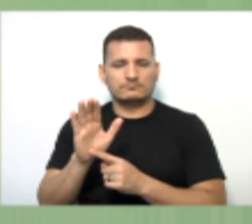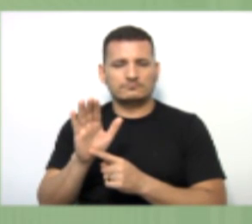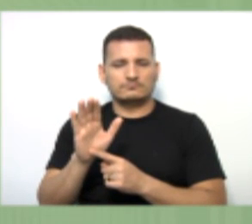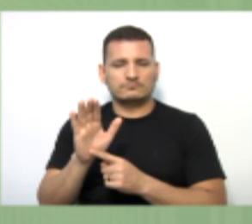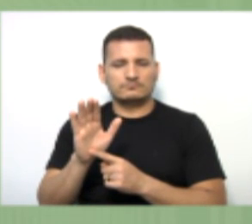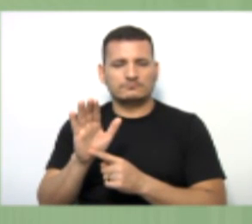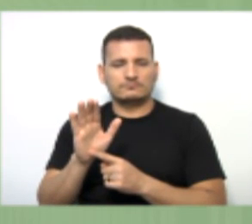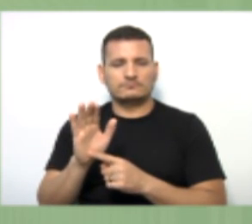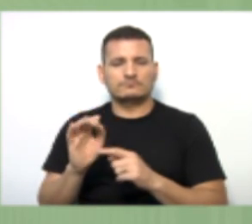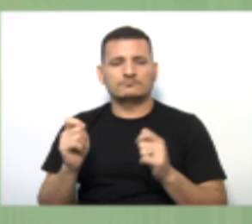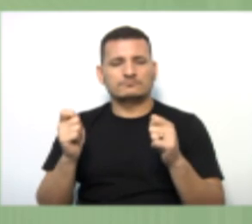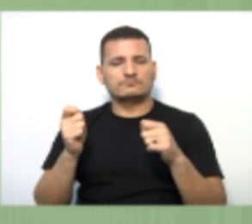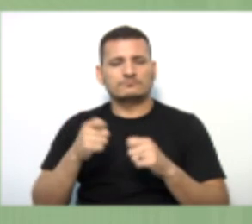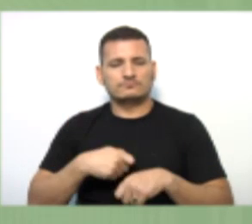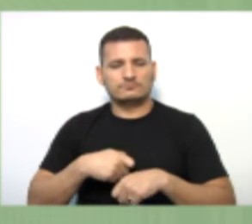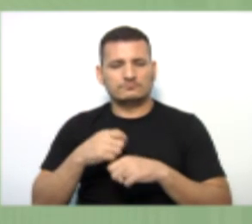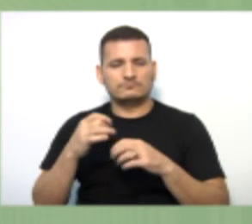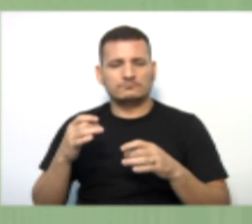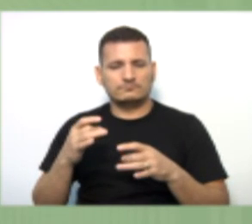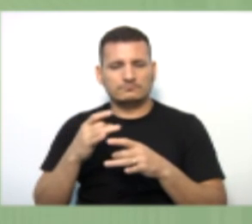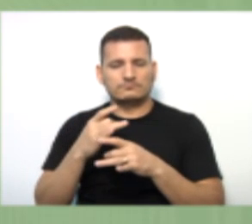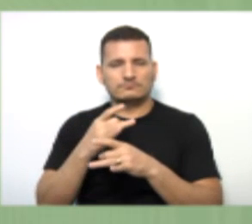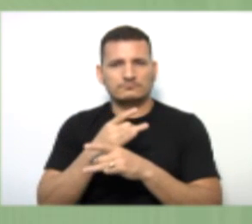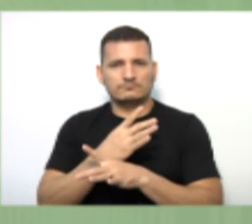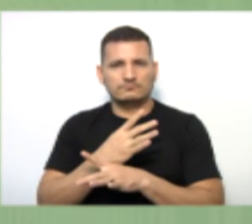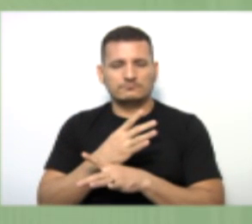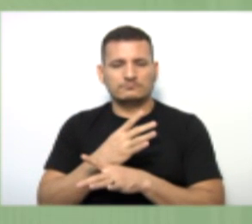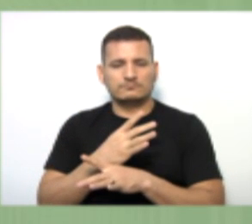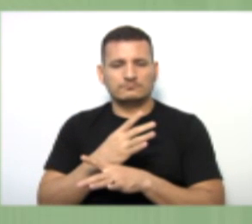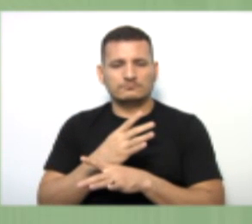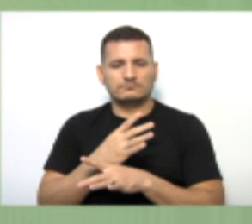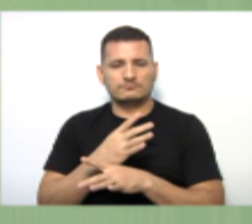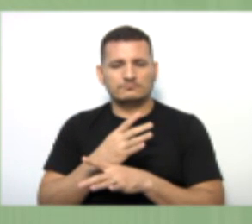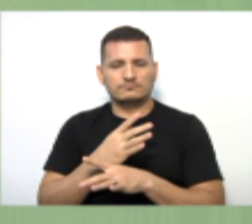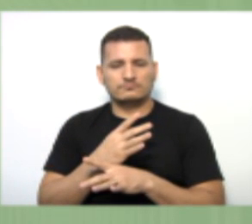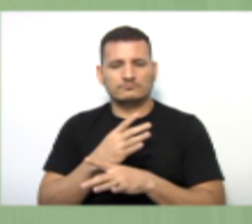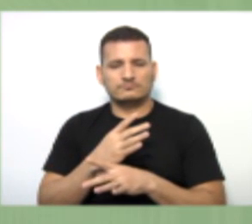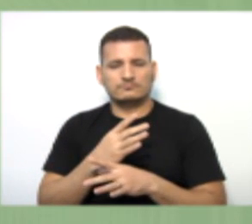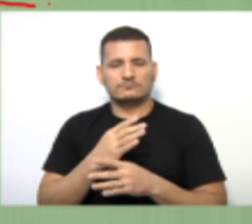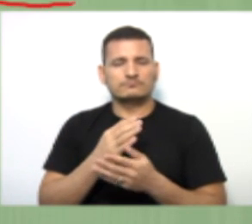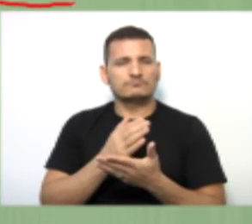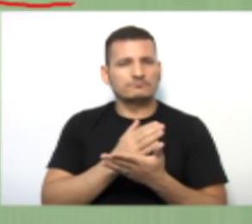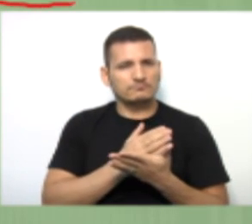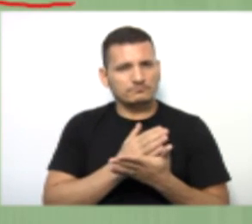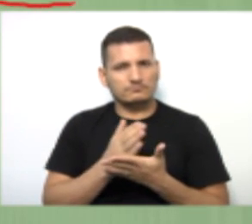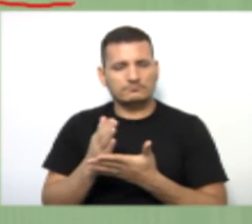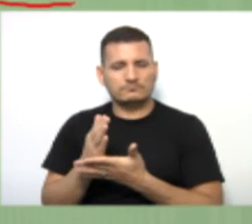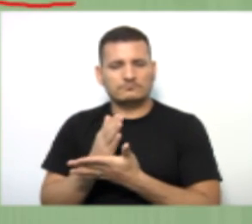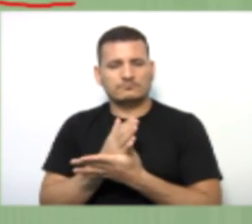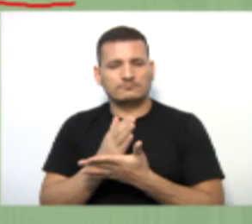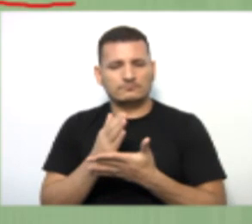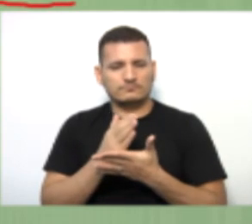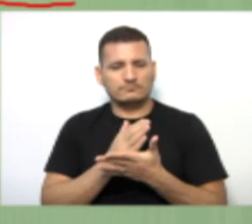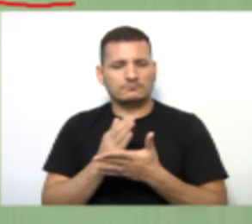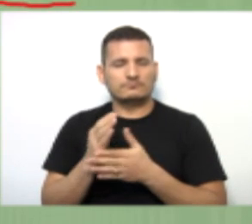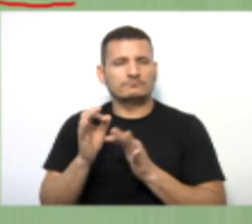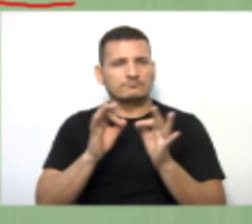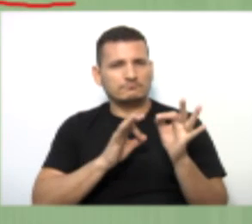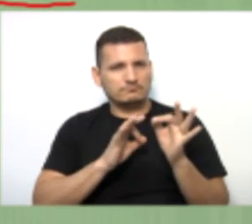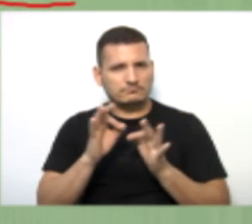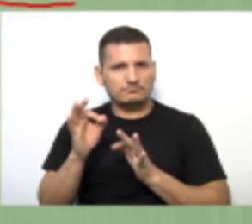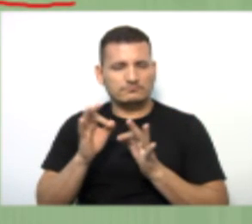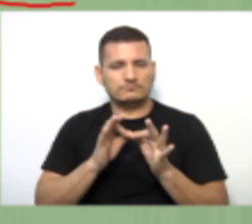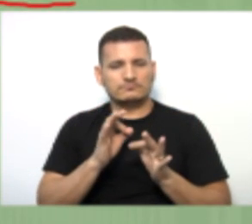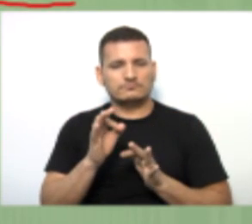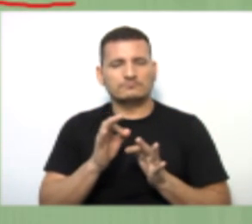apresentados, possibilitando concluir algo por meio de encadeamento de argumentos.